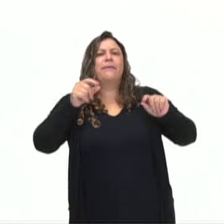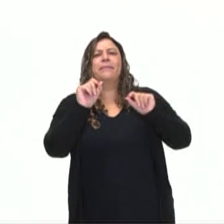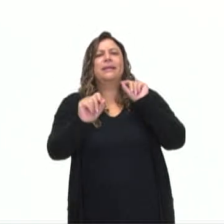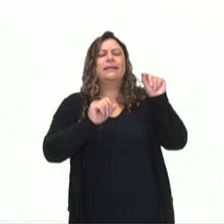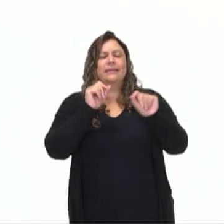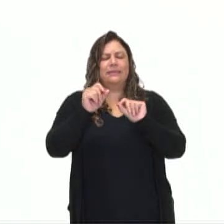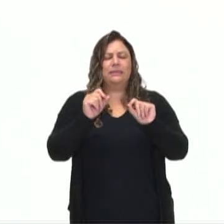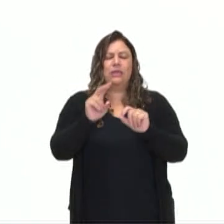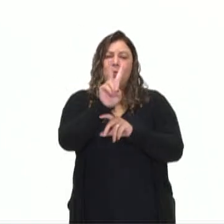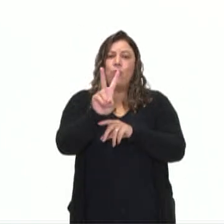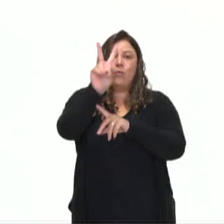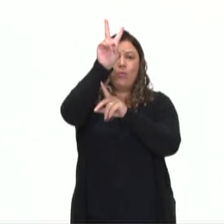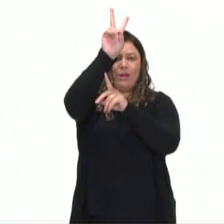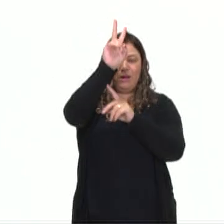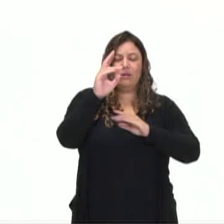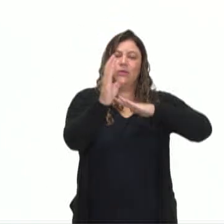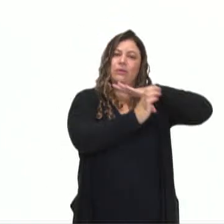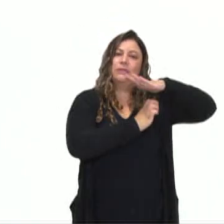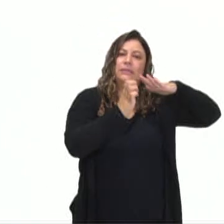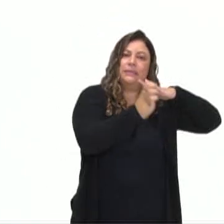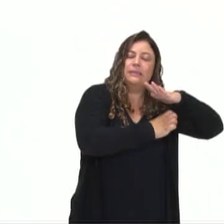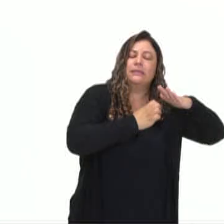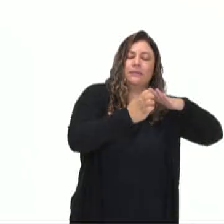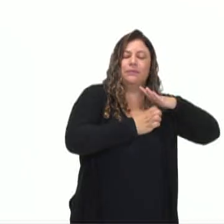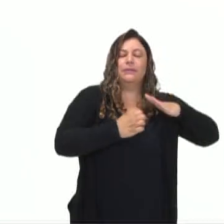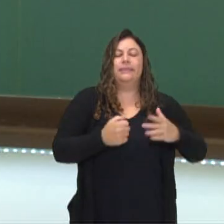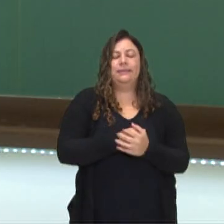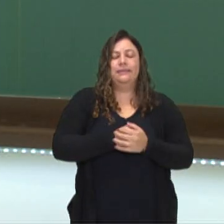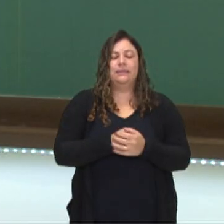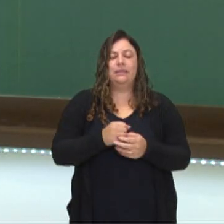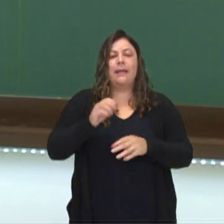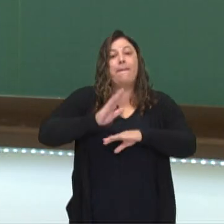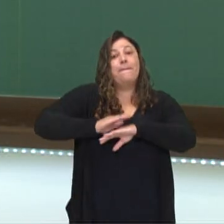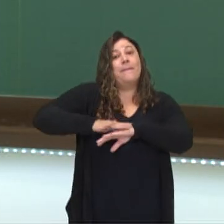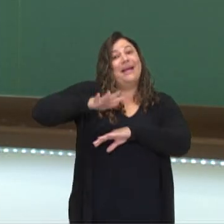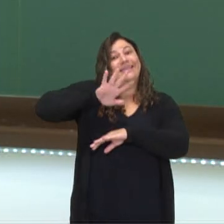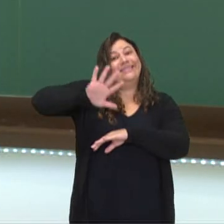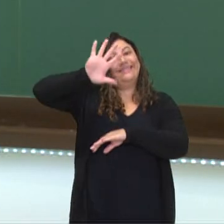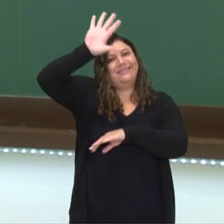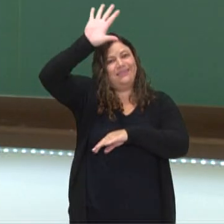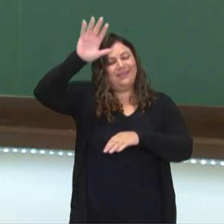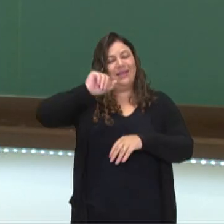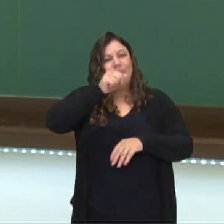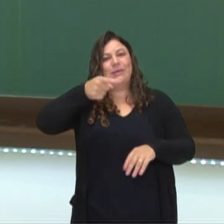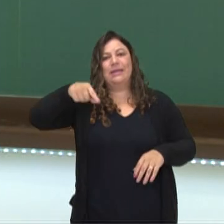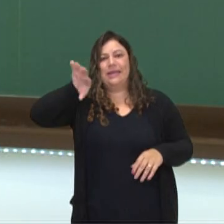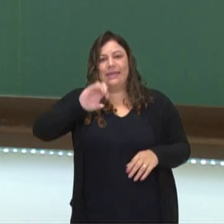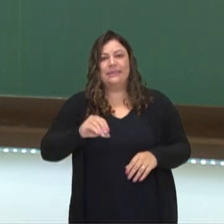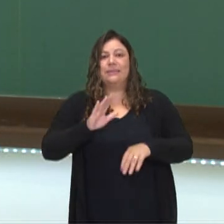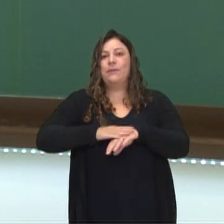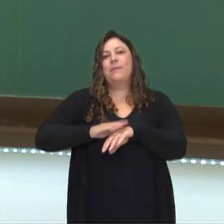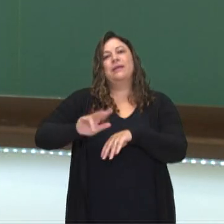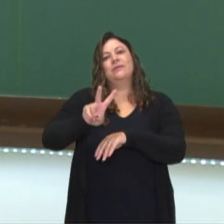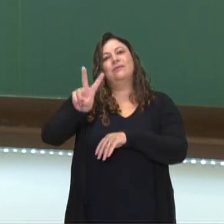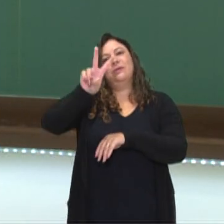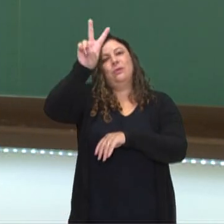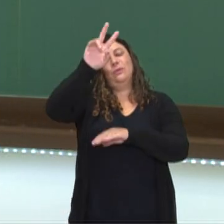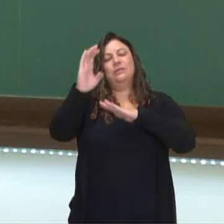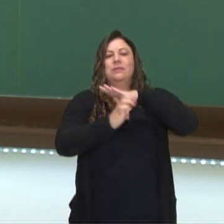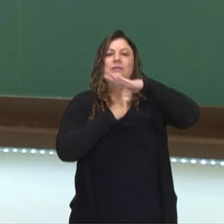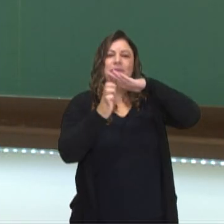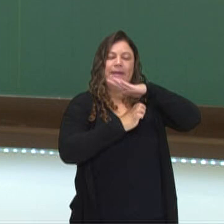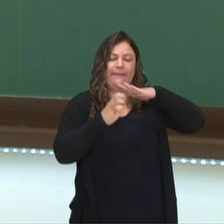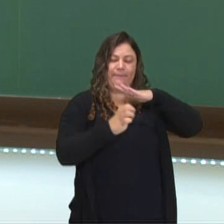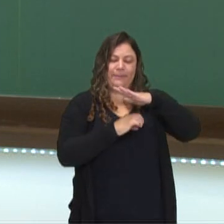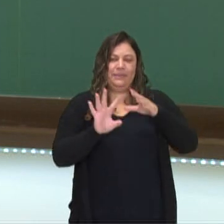de mercado das empresas cotadas na bolsa. Então, quanto mais caro for uma ação, mais valorizada é aquela empresa no mercado.